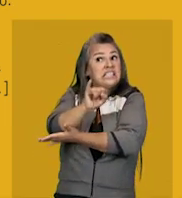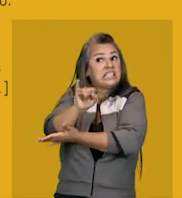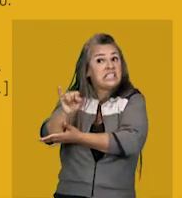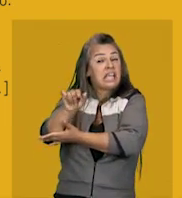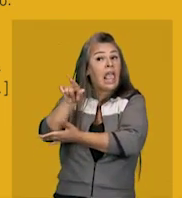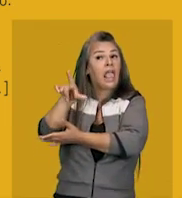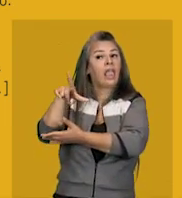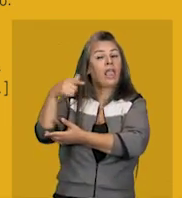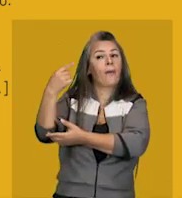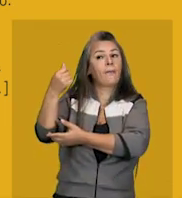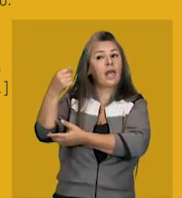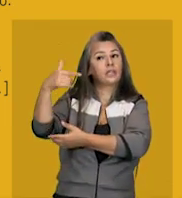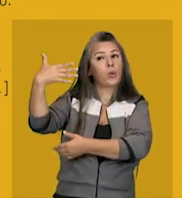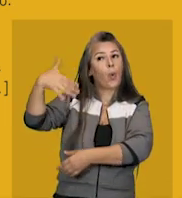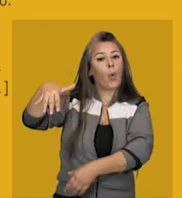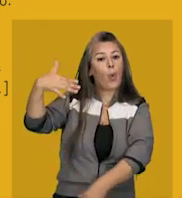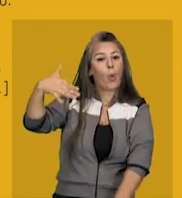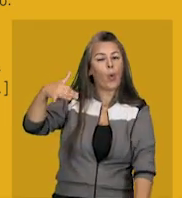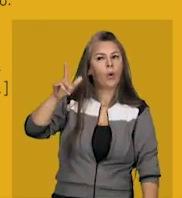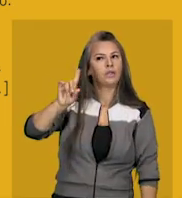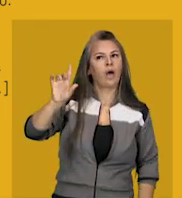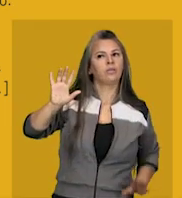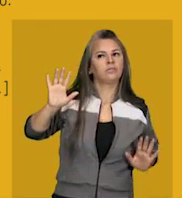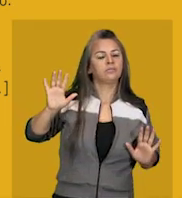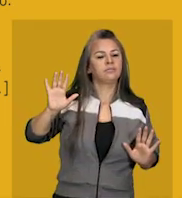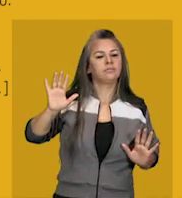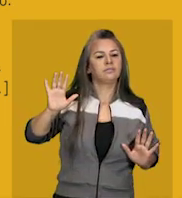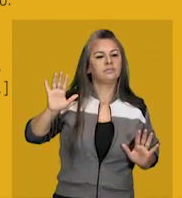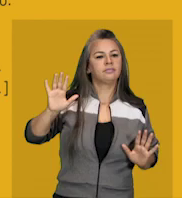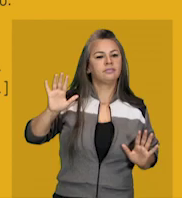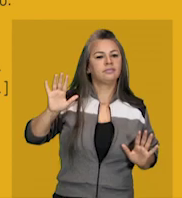caro. Quer dizer, a condição para eu comprar o quadro é ele